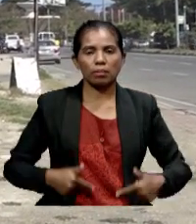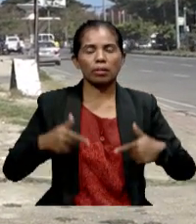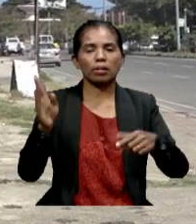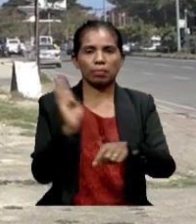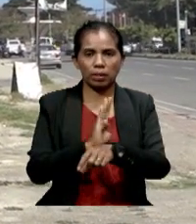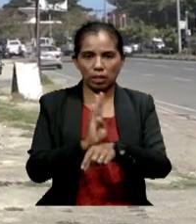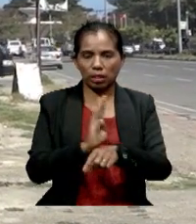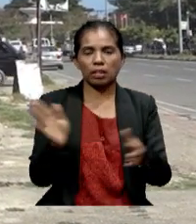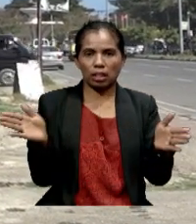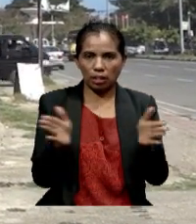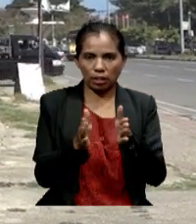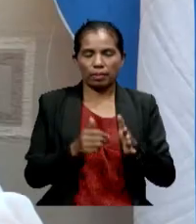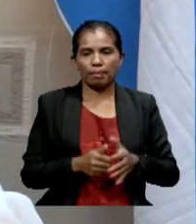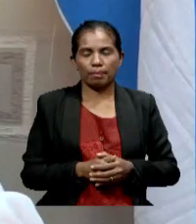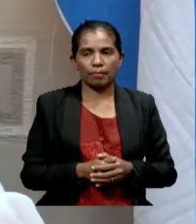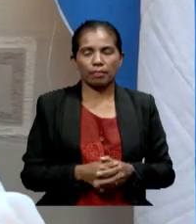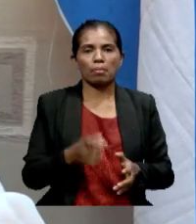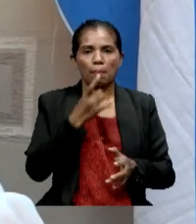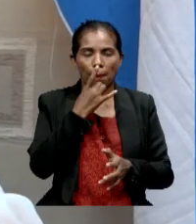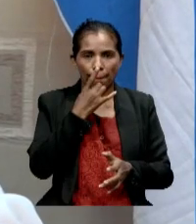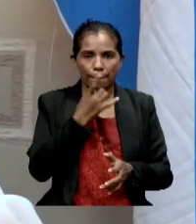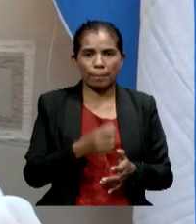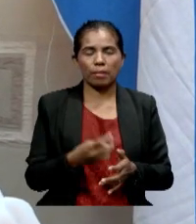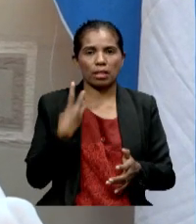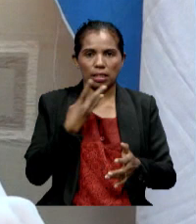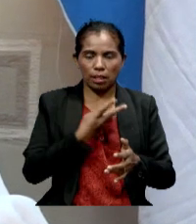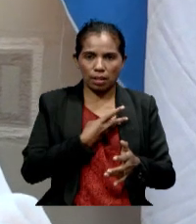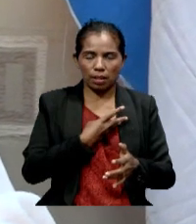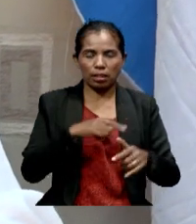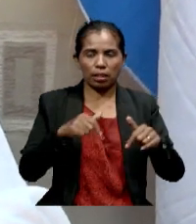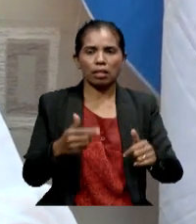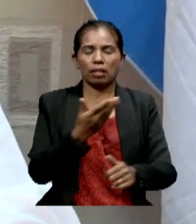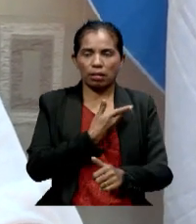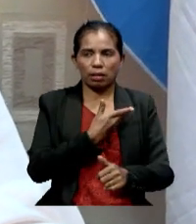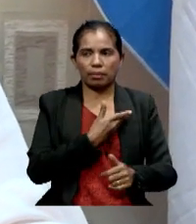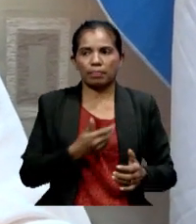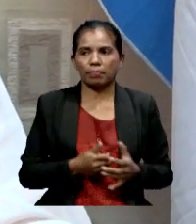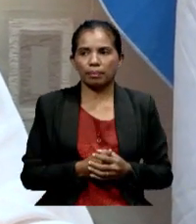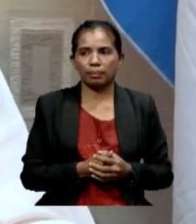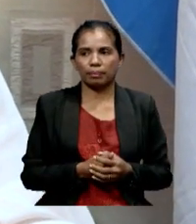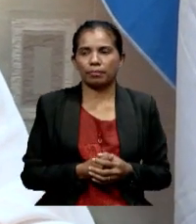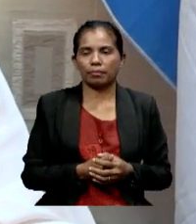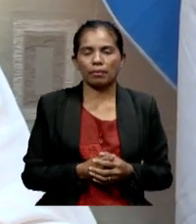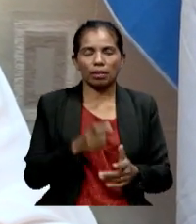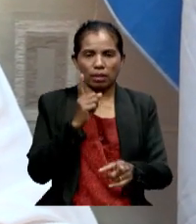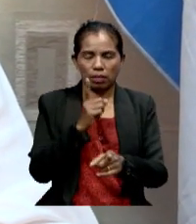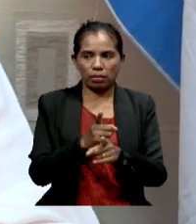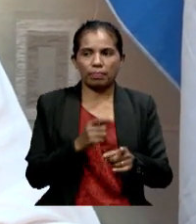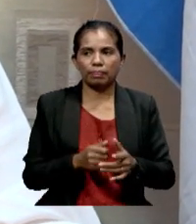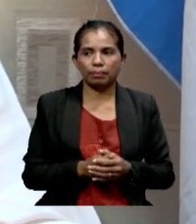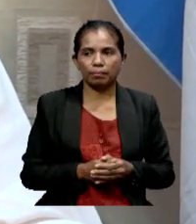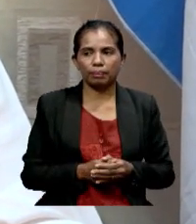cake. Zuni é eletricidade italiana caro, caro duni,